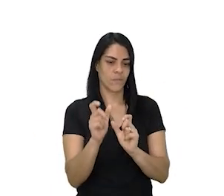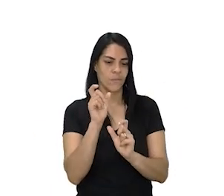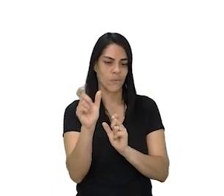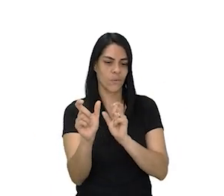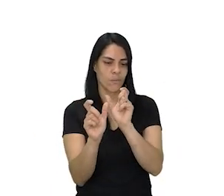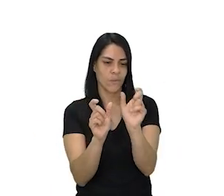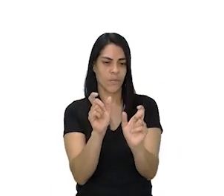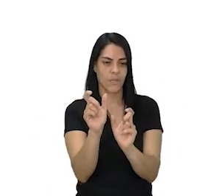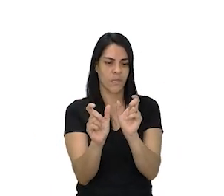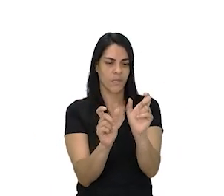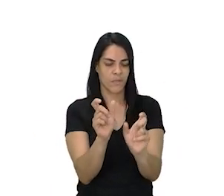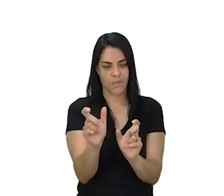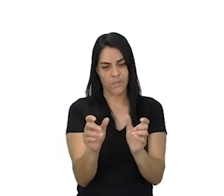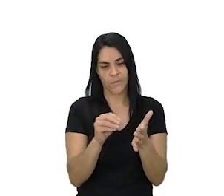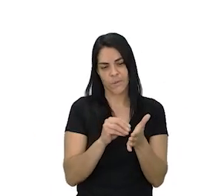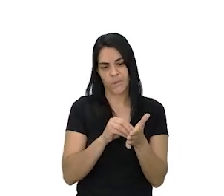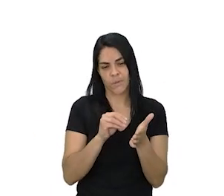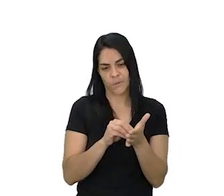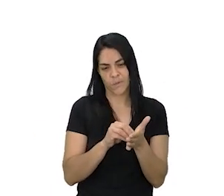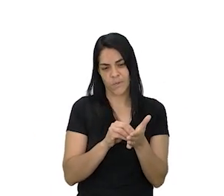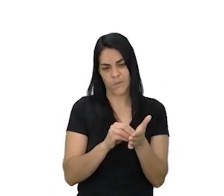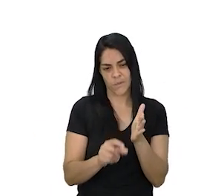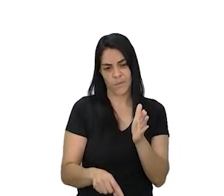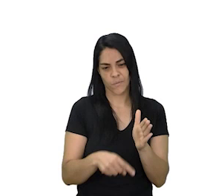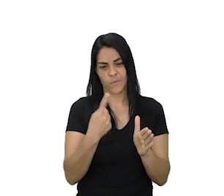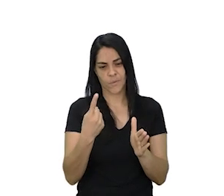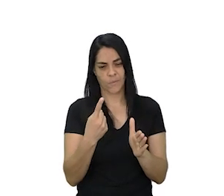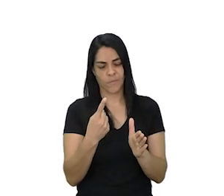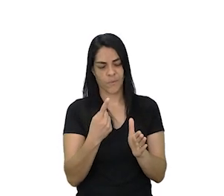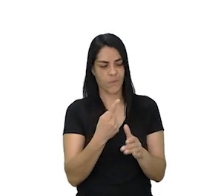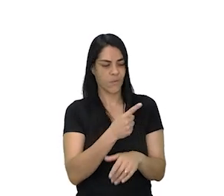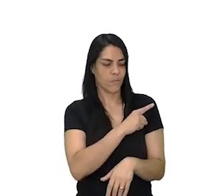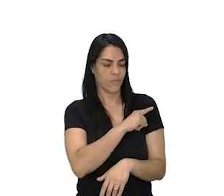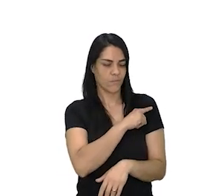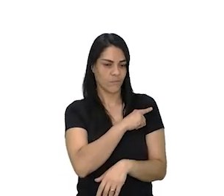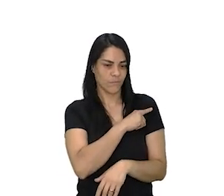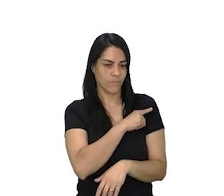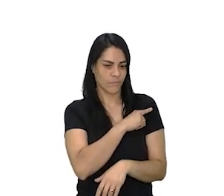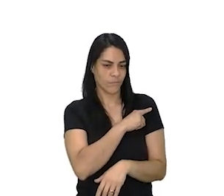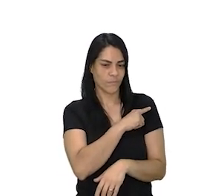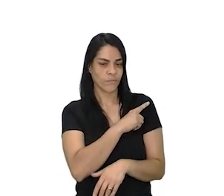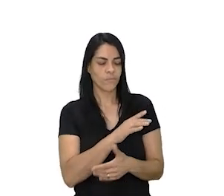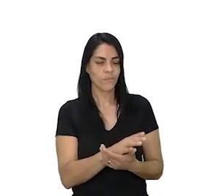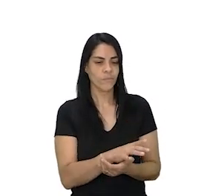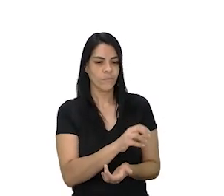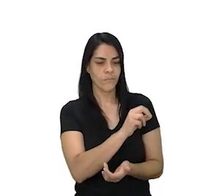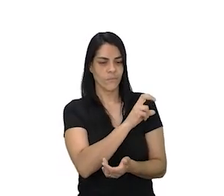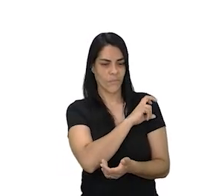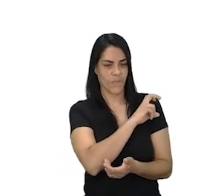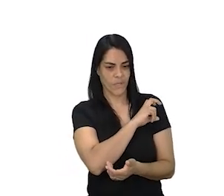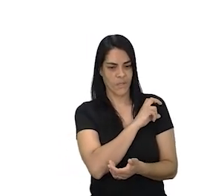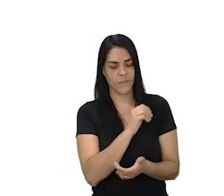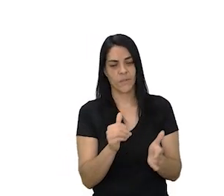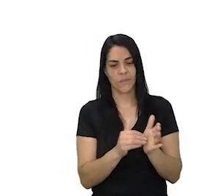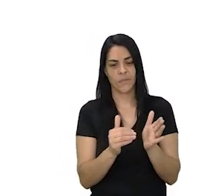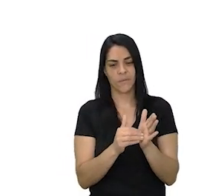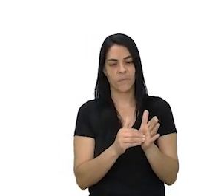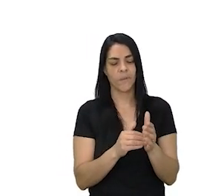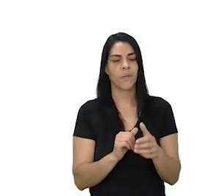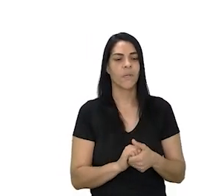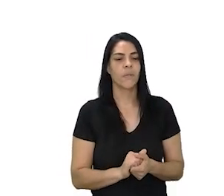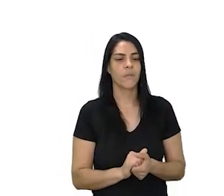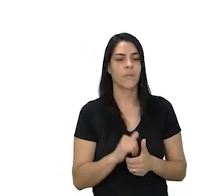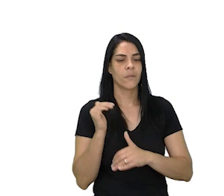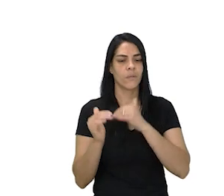ela foi inserida desde o primeiro ano, né? Então, tem um desafio, claro que maior ali. Os processos